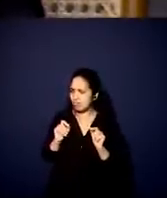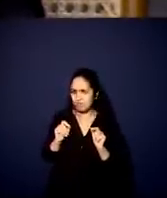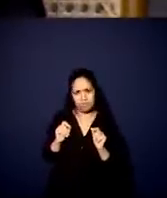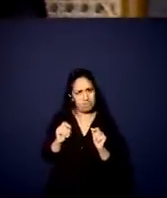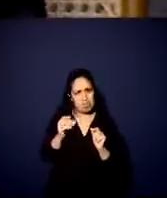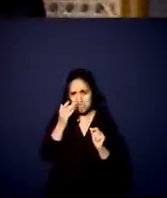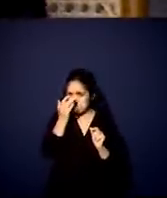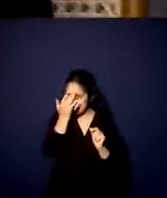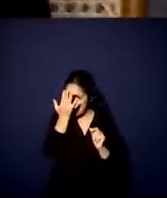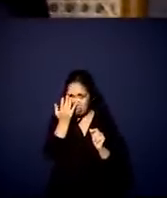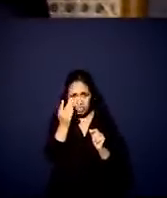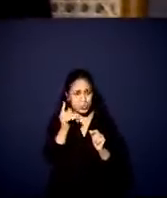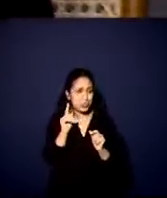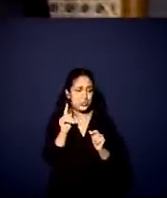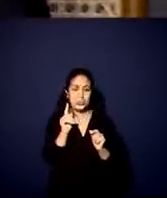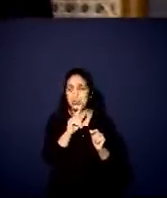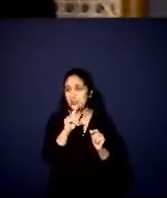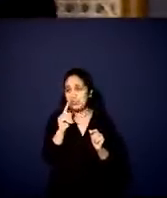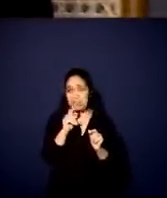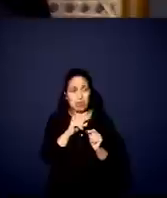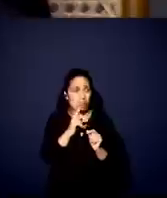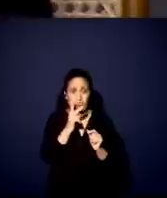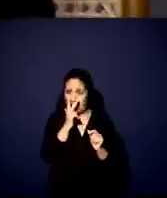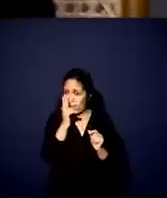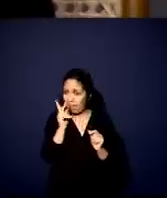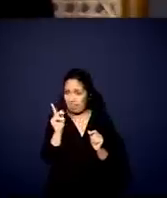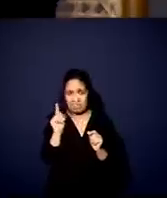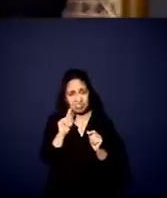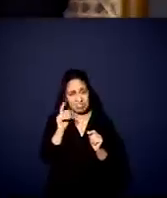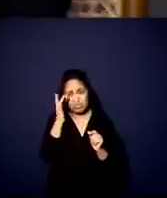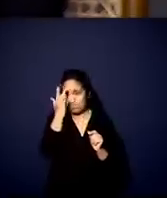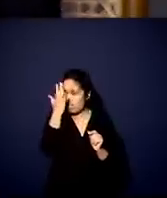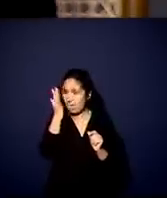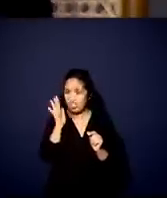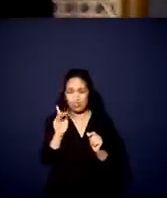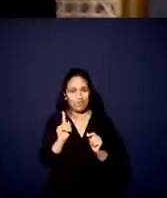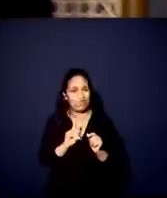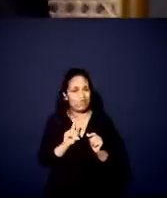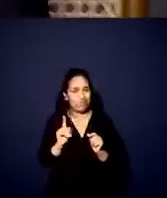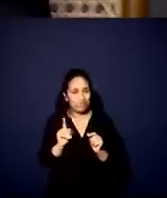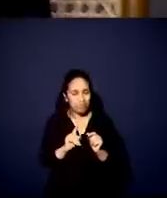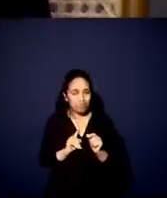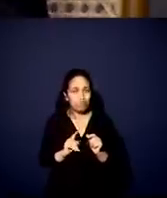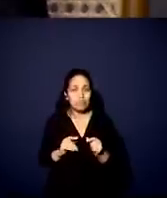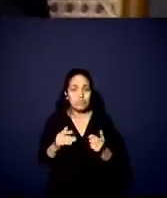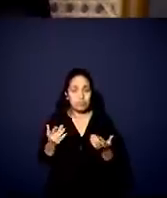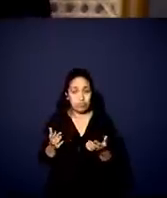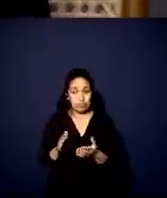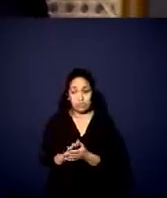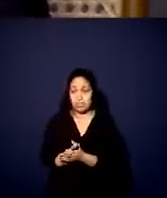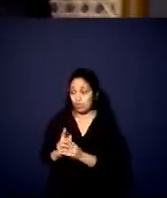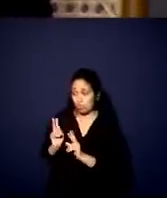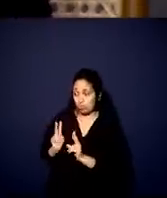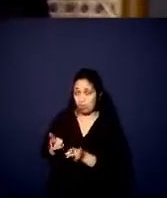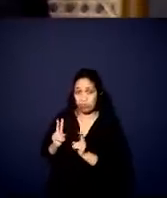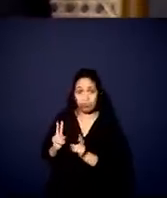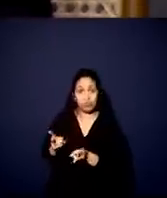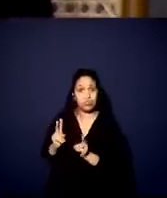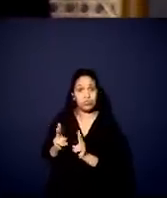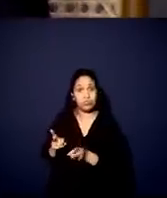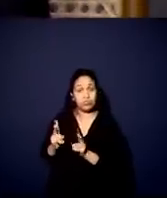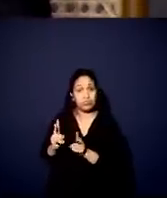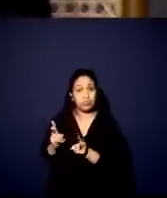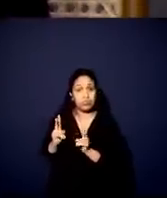tão fácil assim ou pelo menos não tava parecendo o que fosse ser tão fácil assim e que o fé tava continuando lá